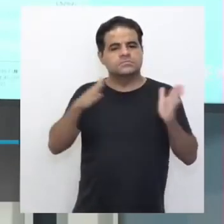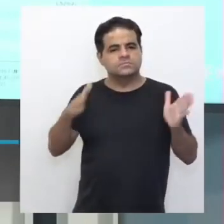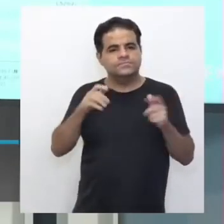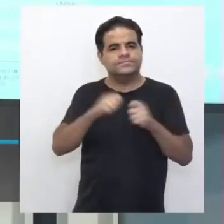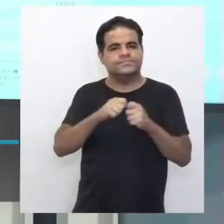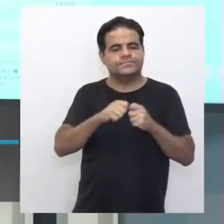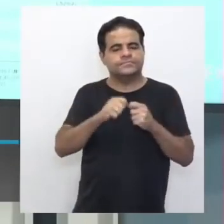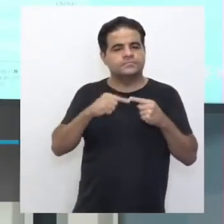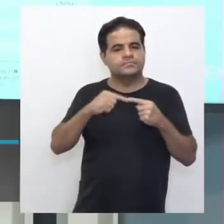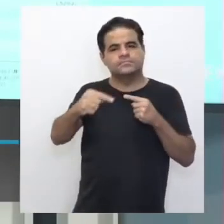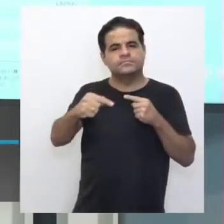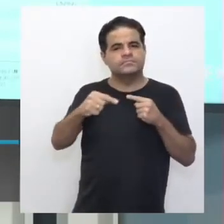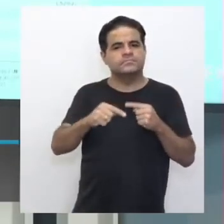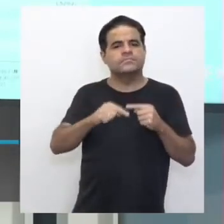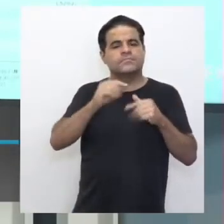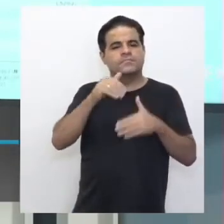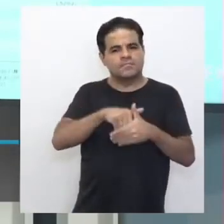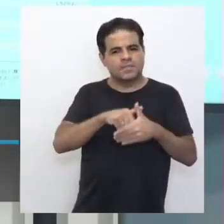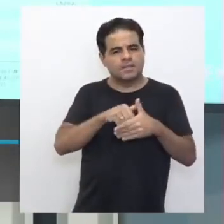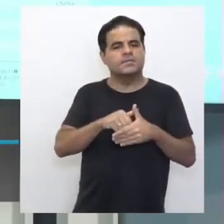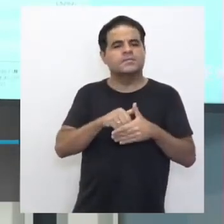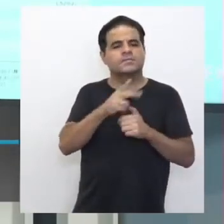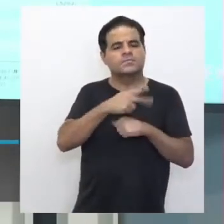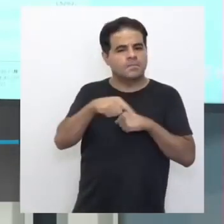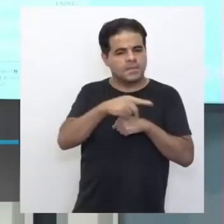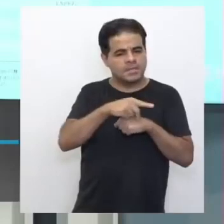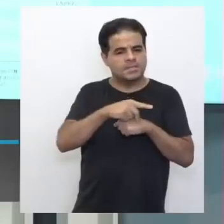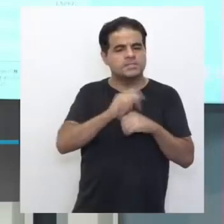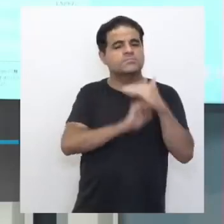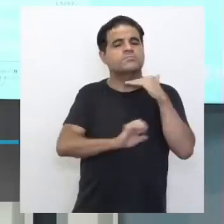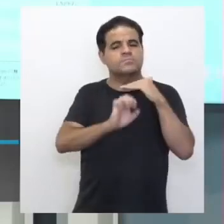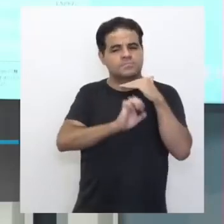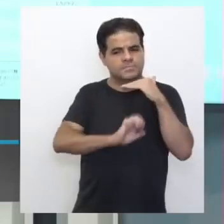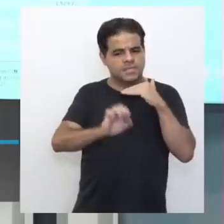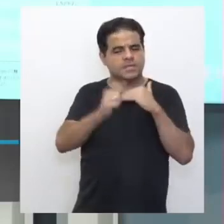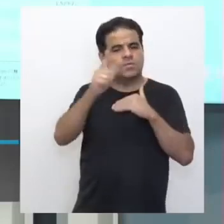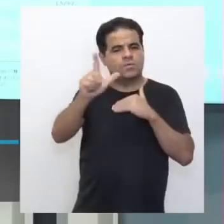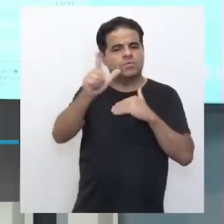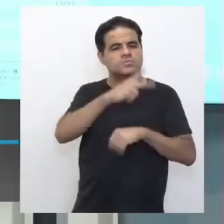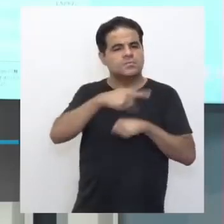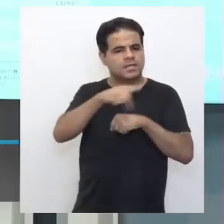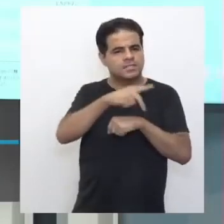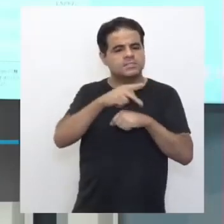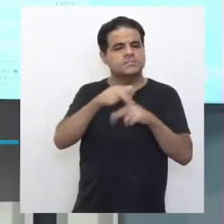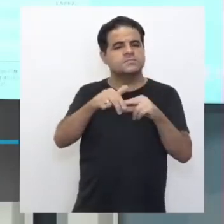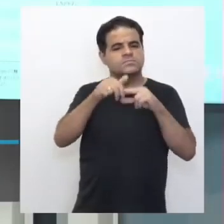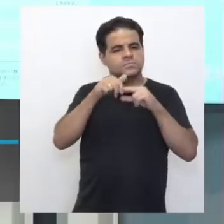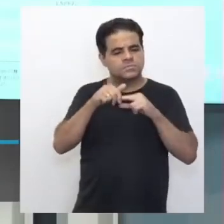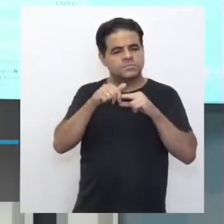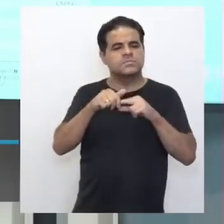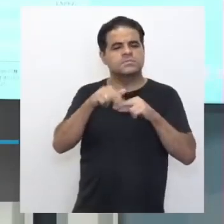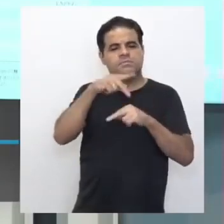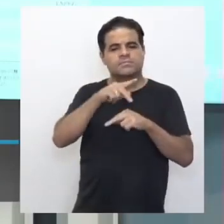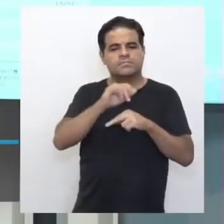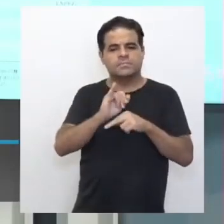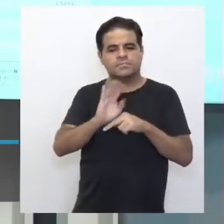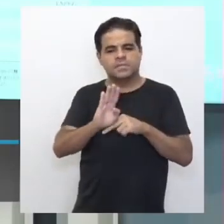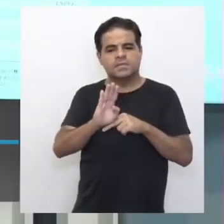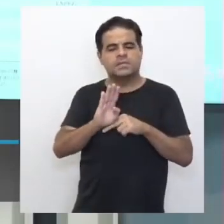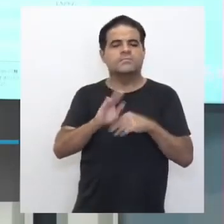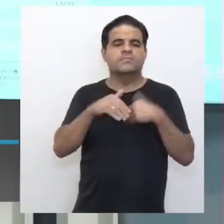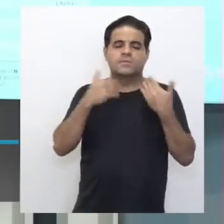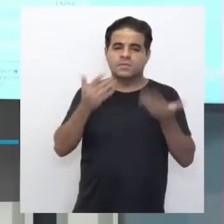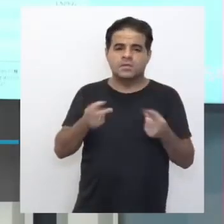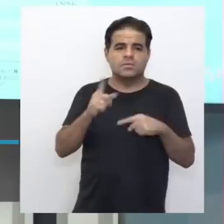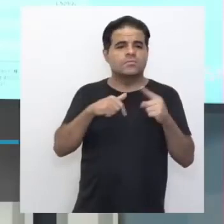produzido internamente no país, né? Até por empresas estrangeiras, né? Por isso que nós temos aí o PIB, que é o produto interno bruto,